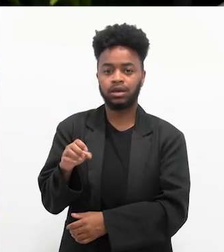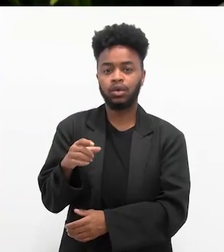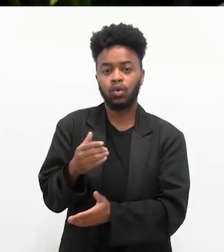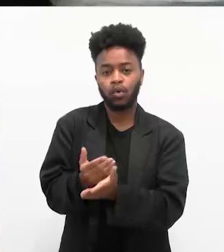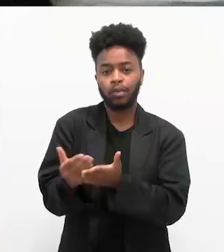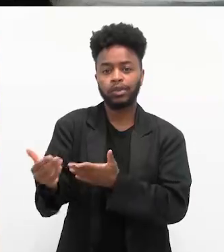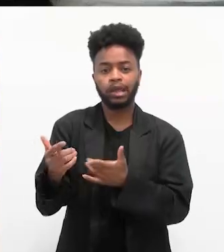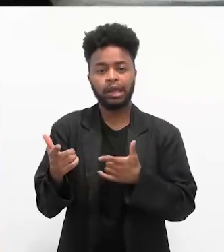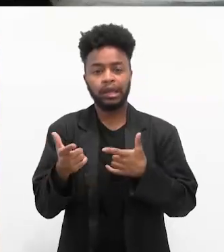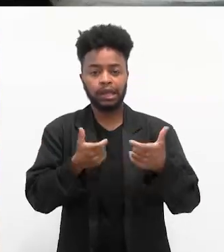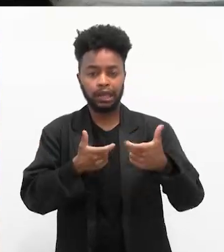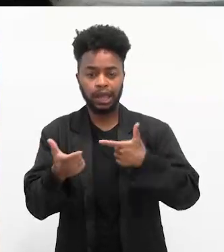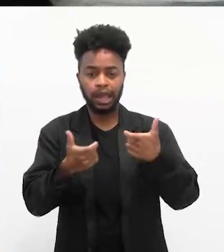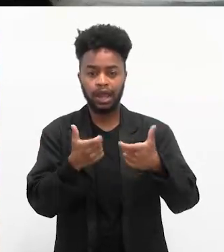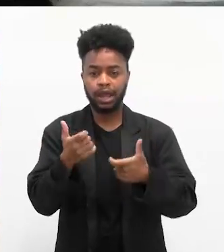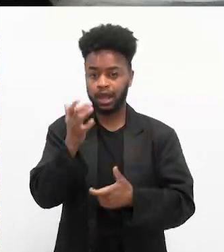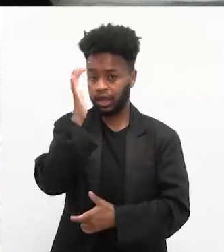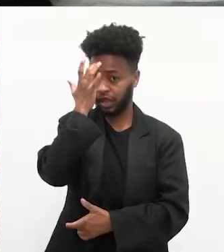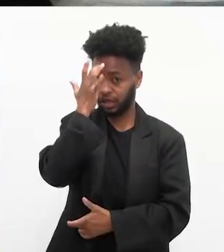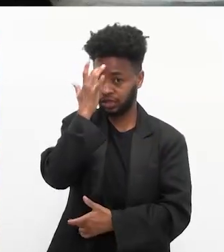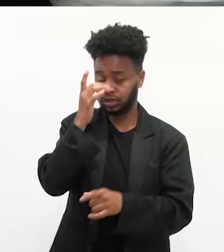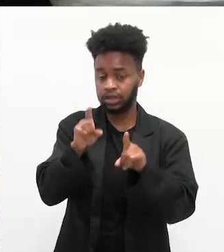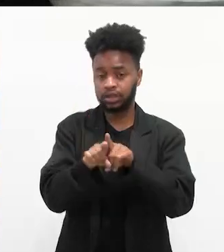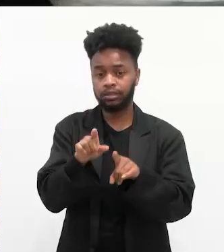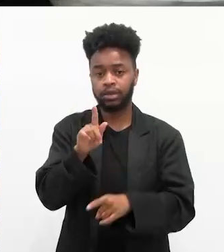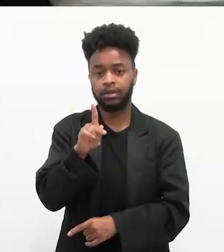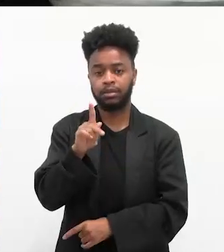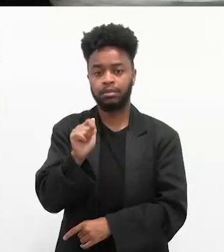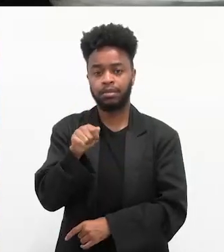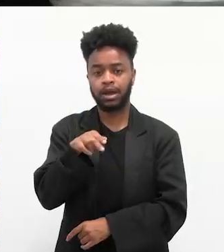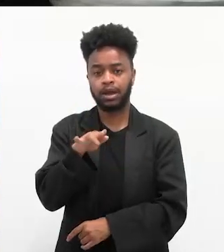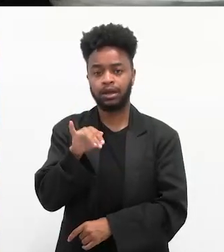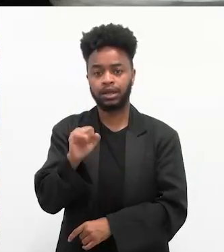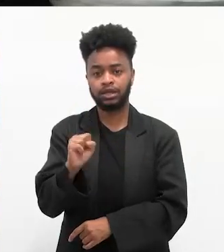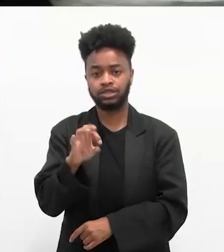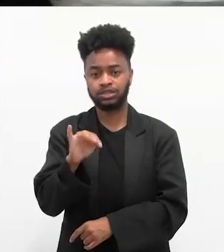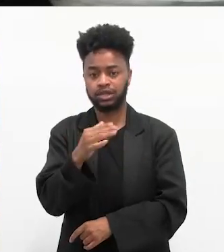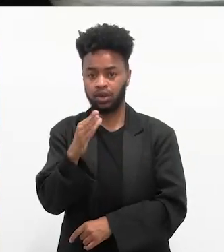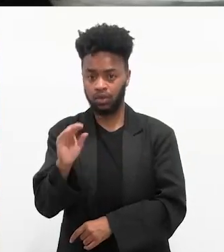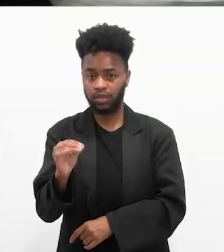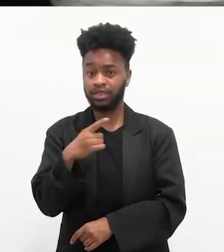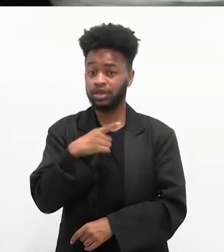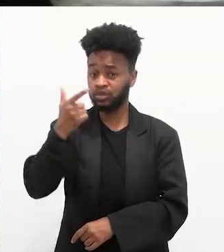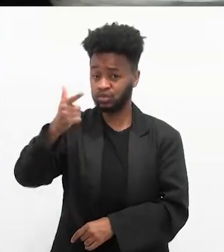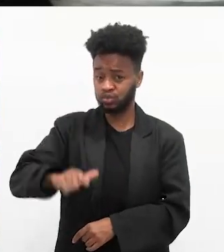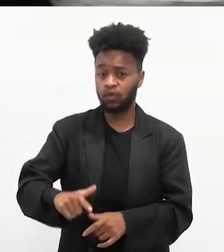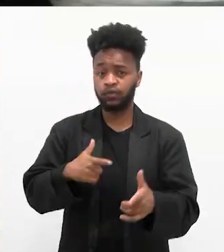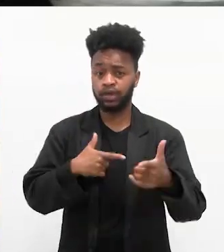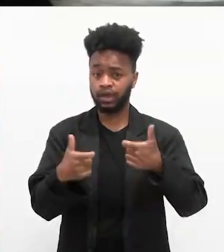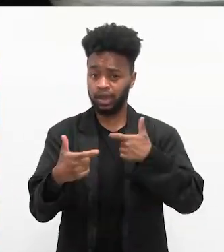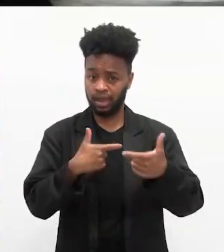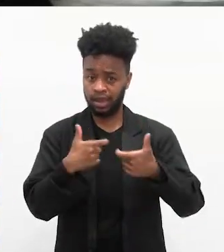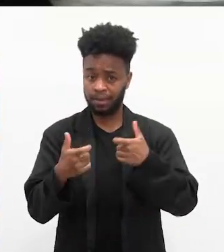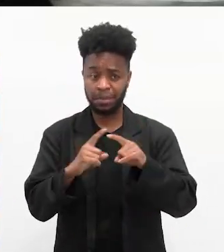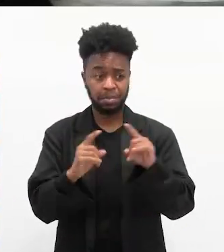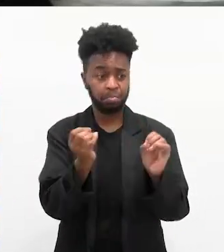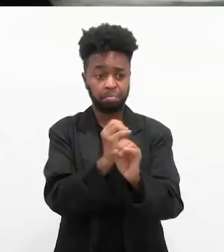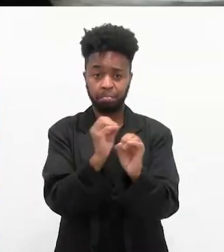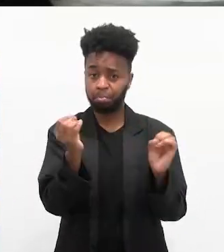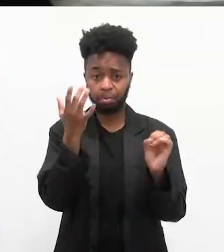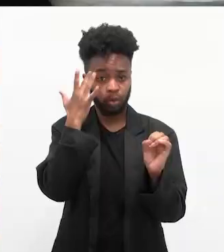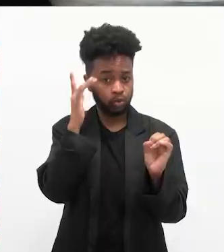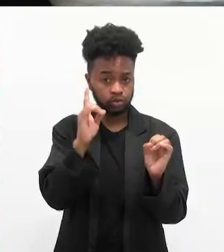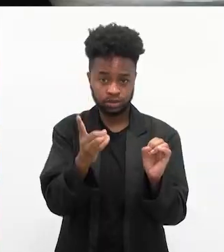estava começando a guerra da Índia e Paquistão, já sendo atacado, quer dizer, já viria uma outra